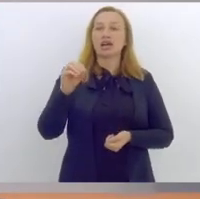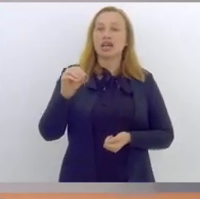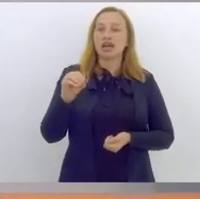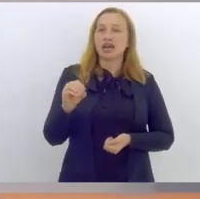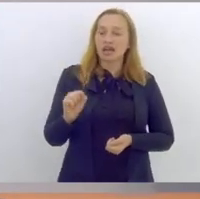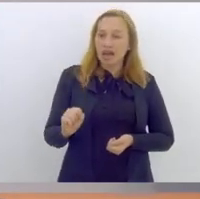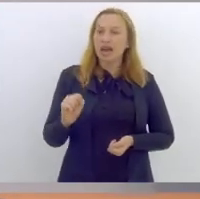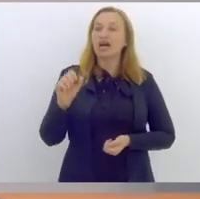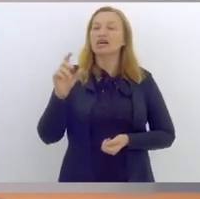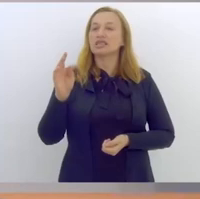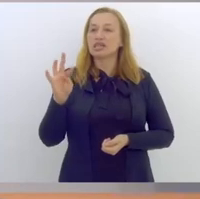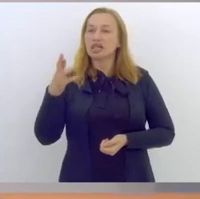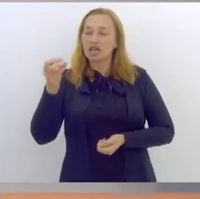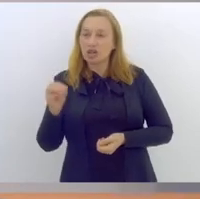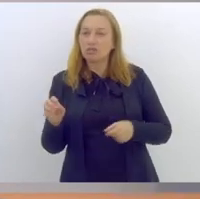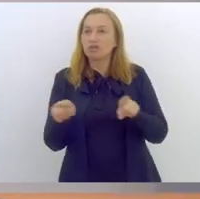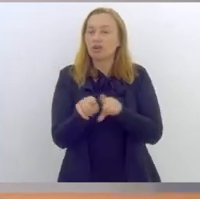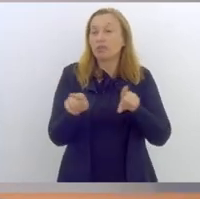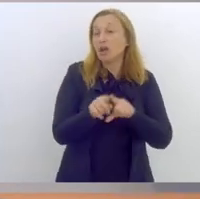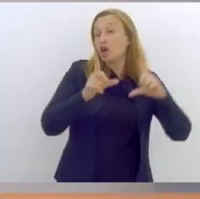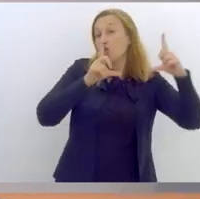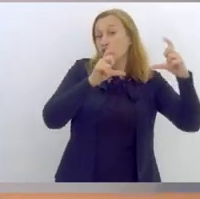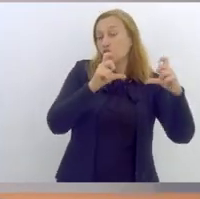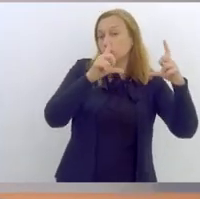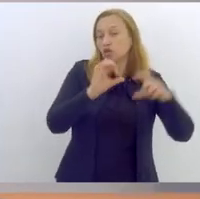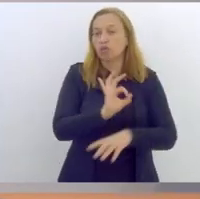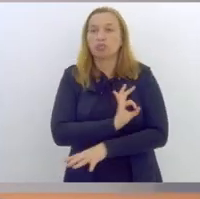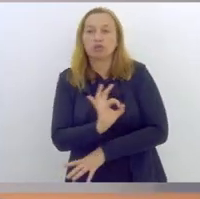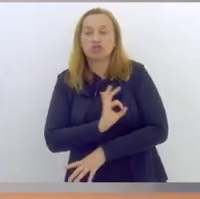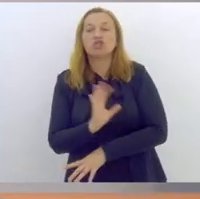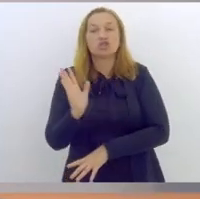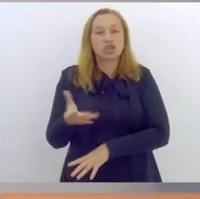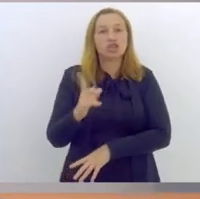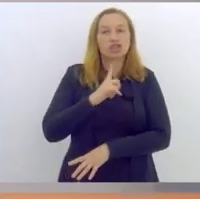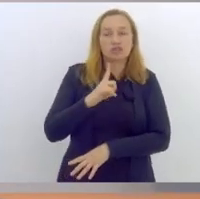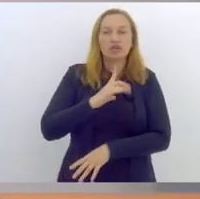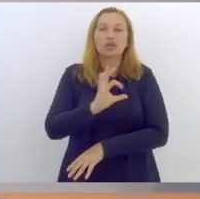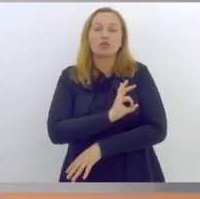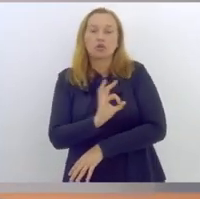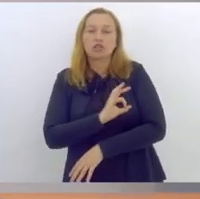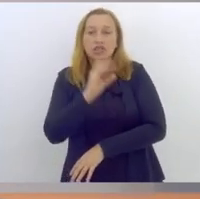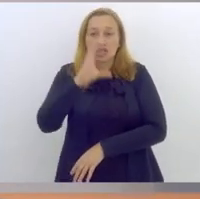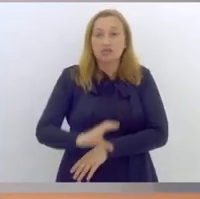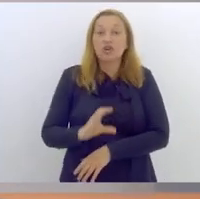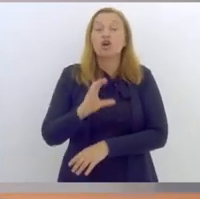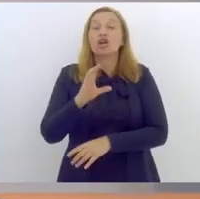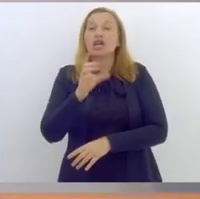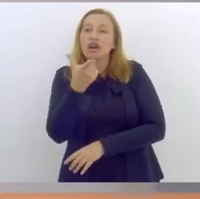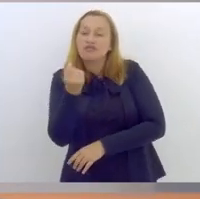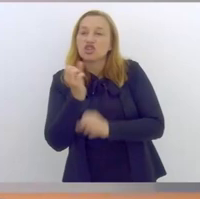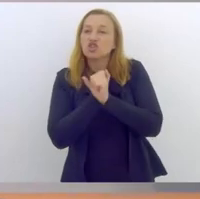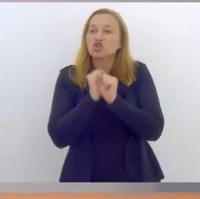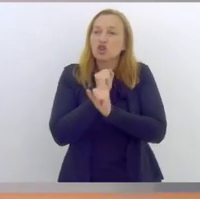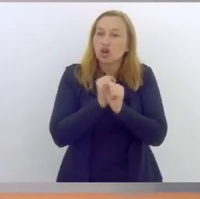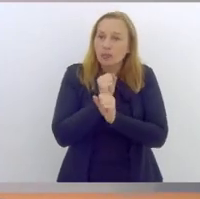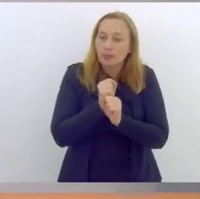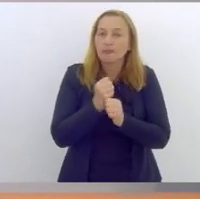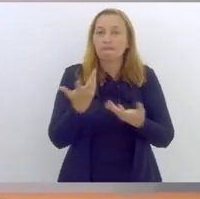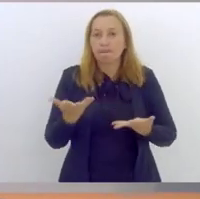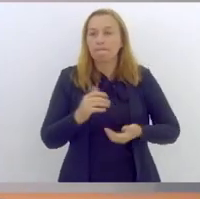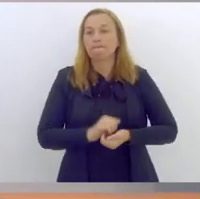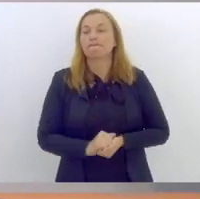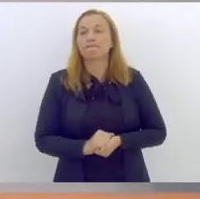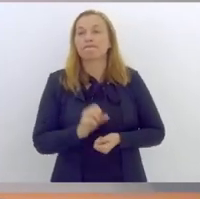e outro fotógrafo policial Então já tivemos isso na Polícia Civil e há 20 anos estava vigorando inclusive A nomenclatura de oficial